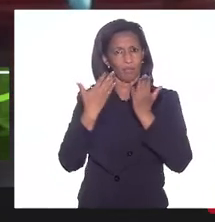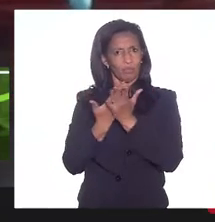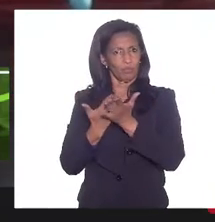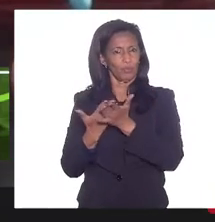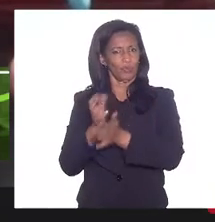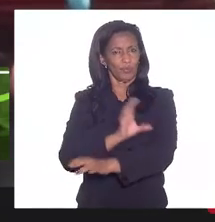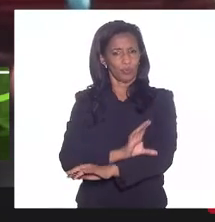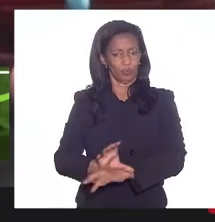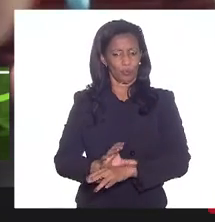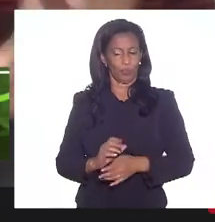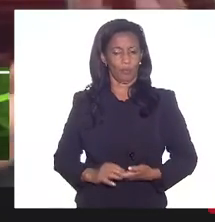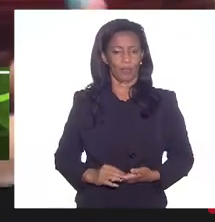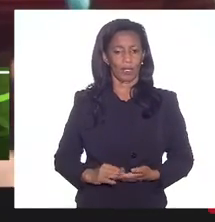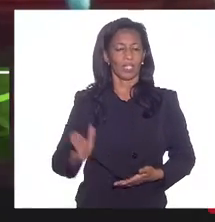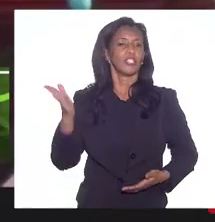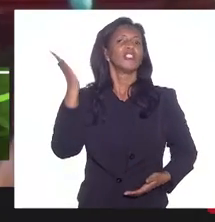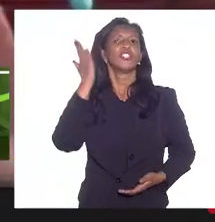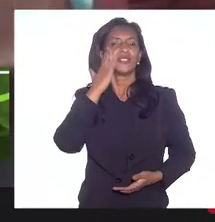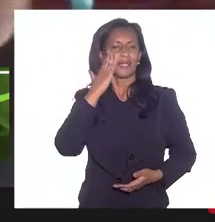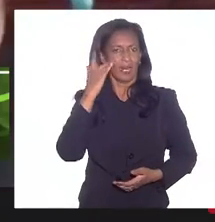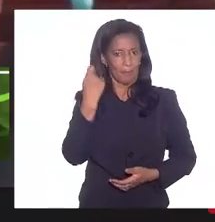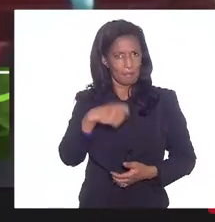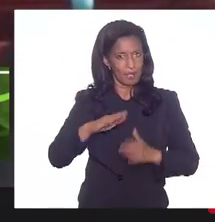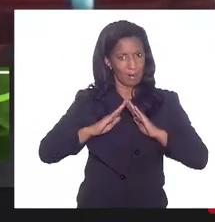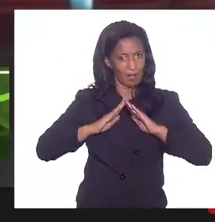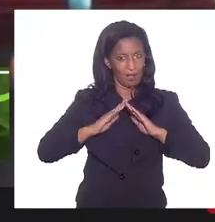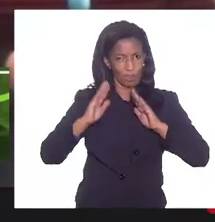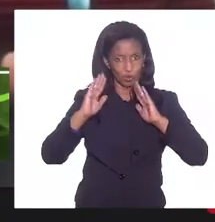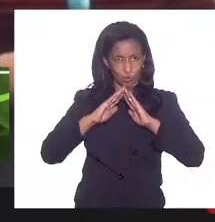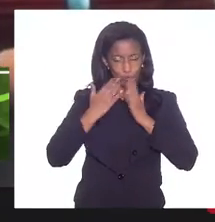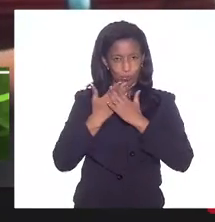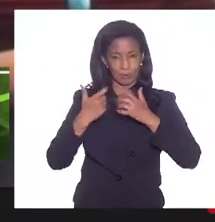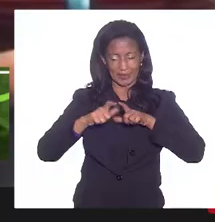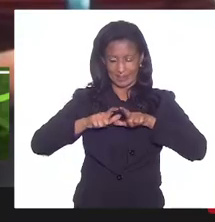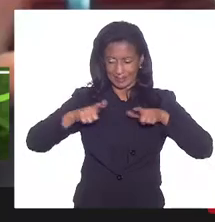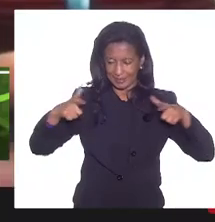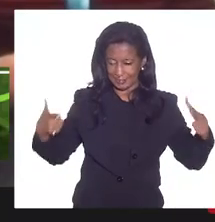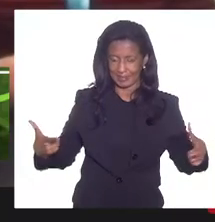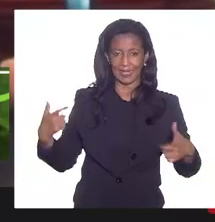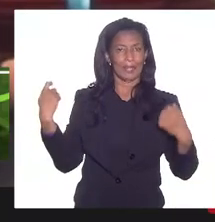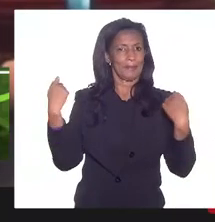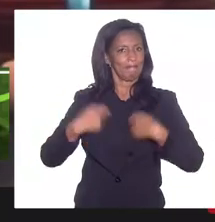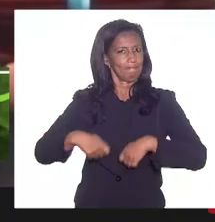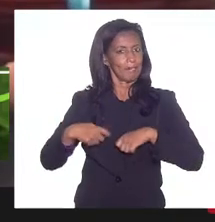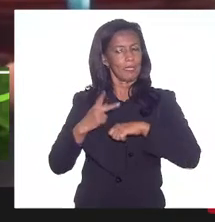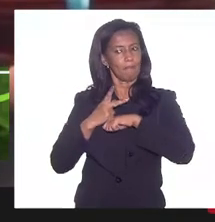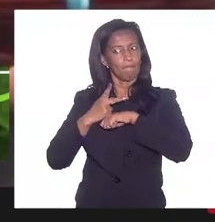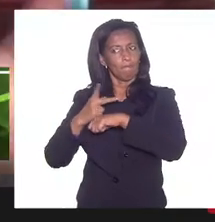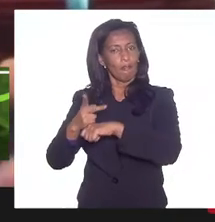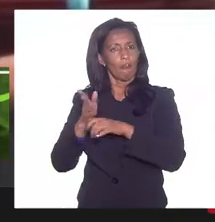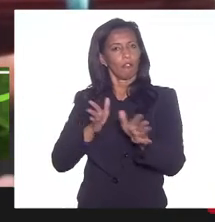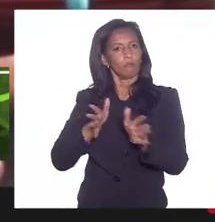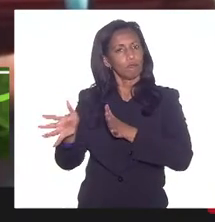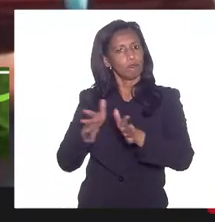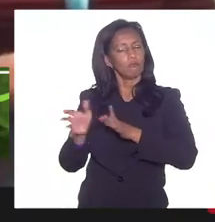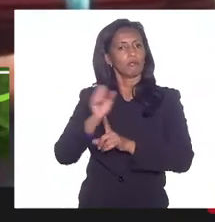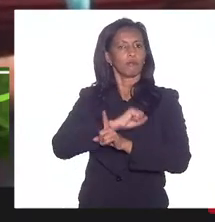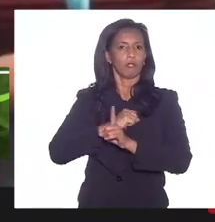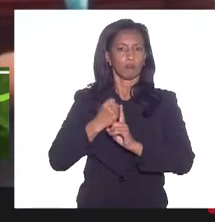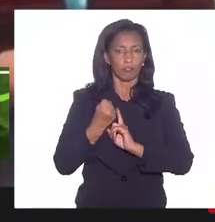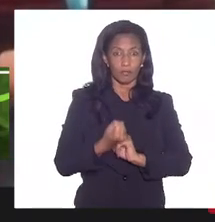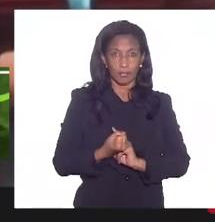a gente sabe que ela vai precisar crescer a gente sabe que ela vai precisar o tempo inteiro buscar essa articulação com a sociedade